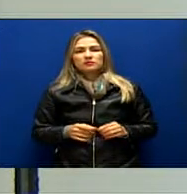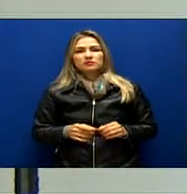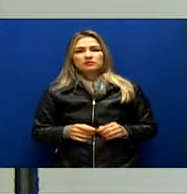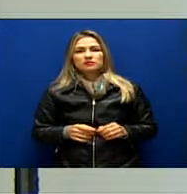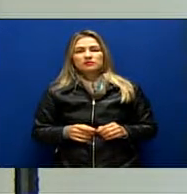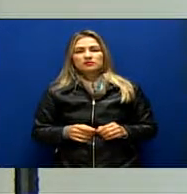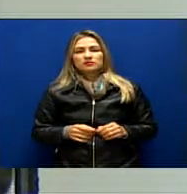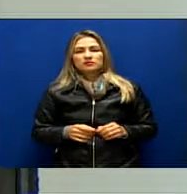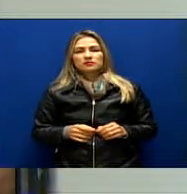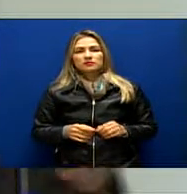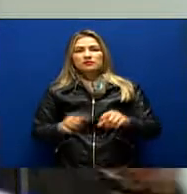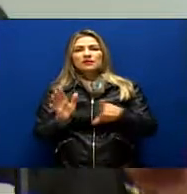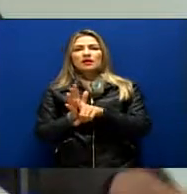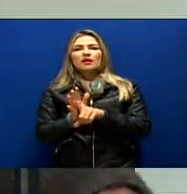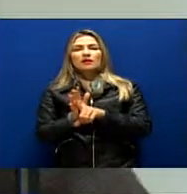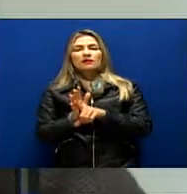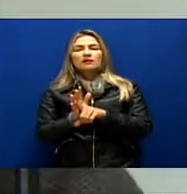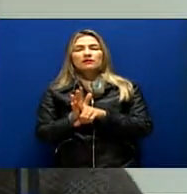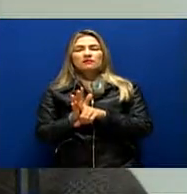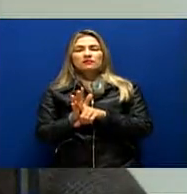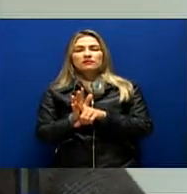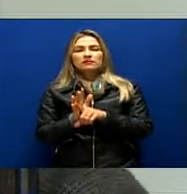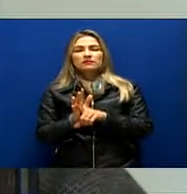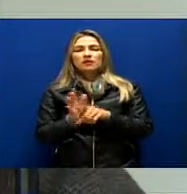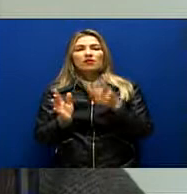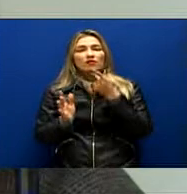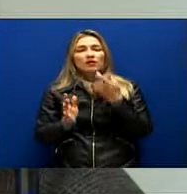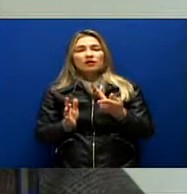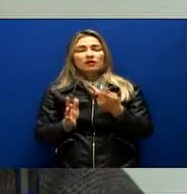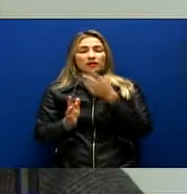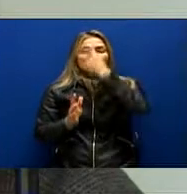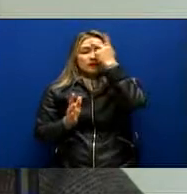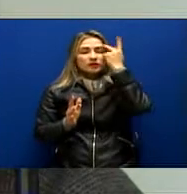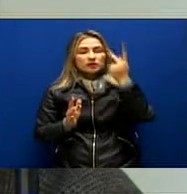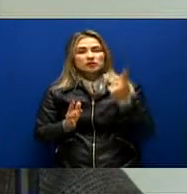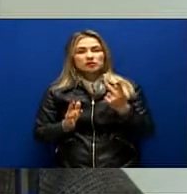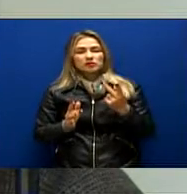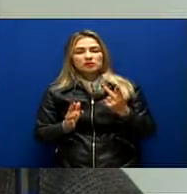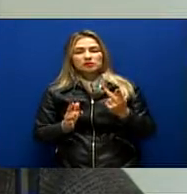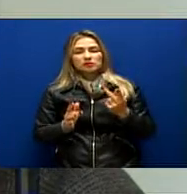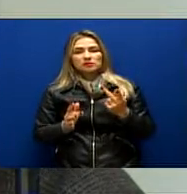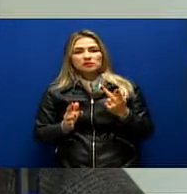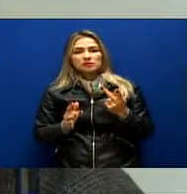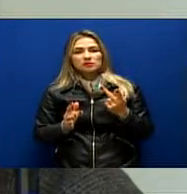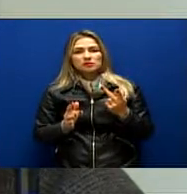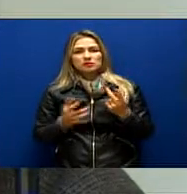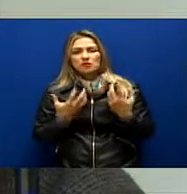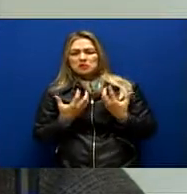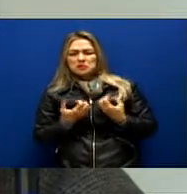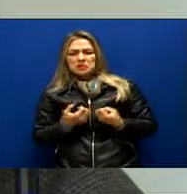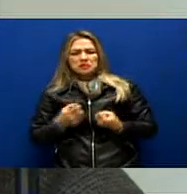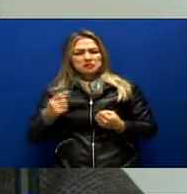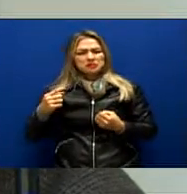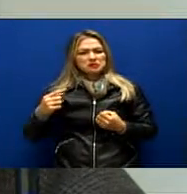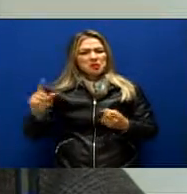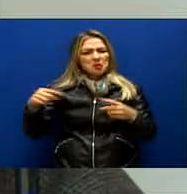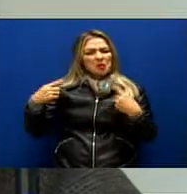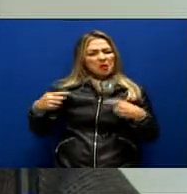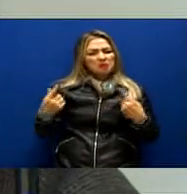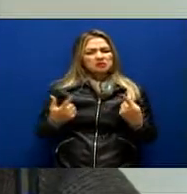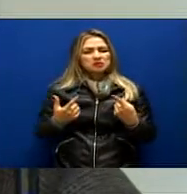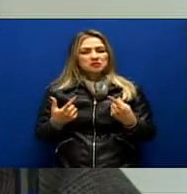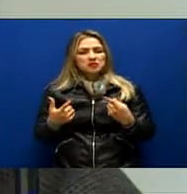a lei já garante o direito daquele que se sentir ofendido, agredido,